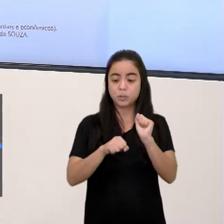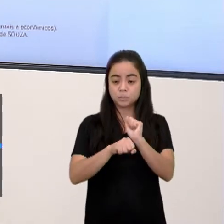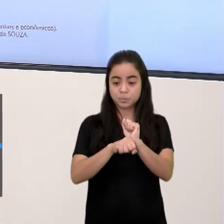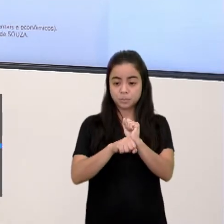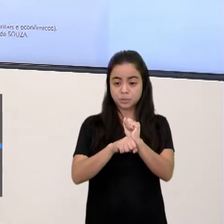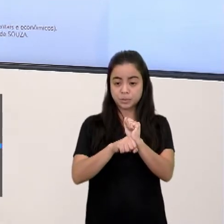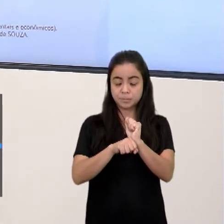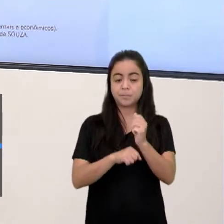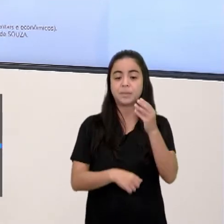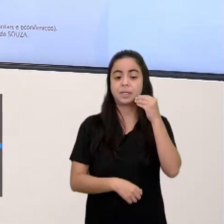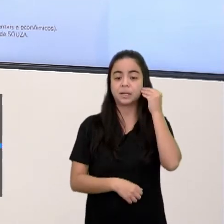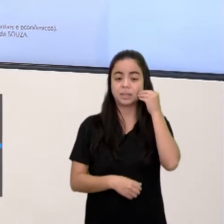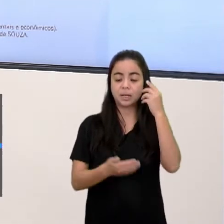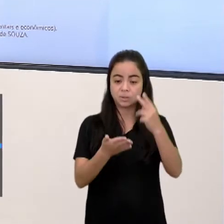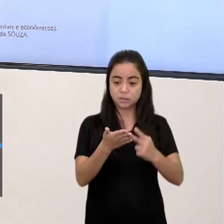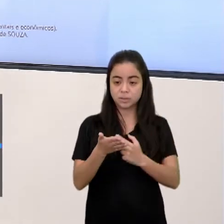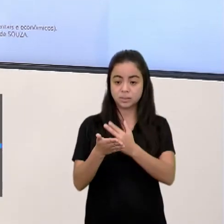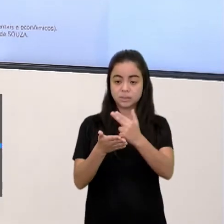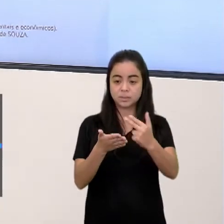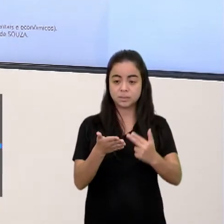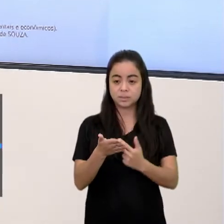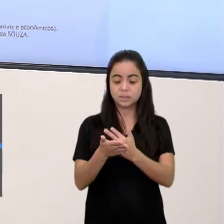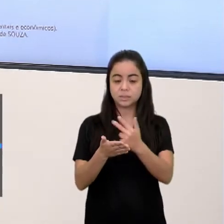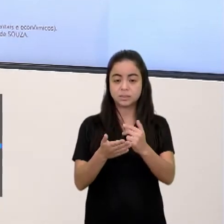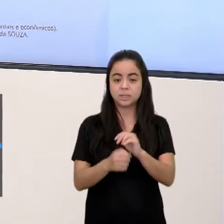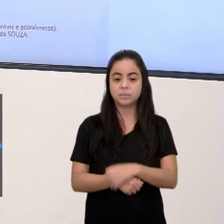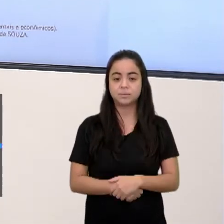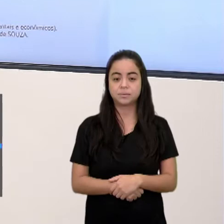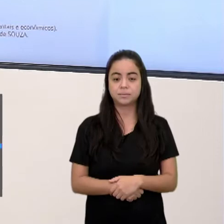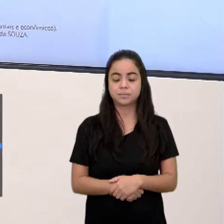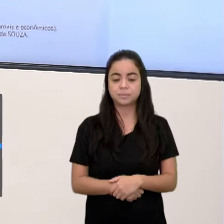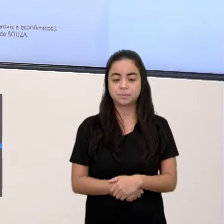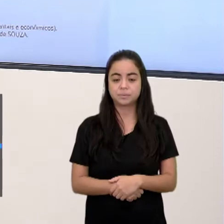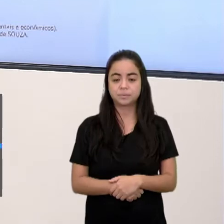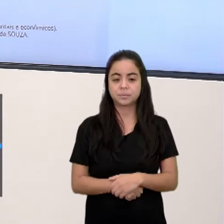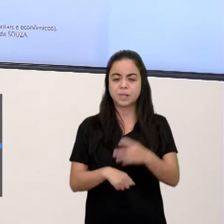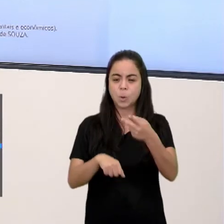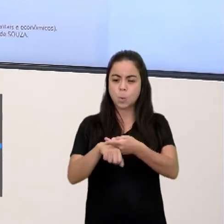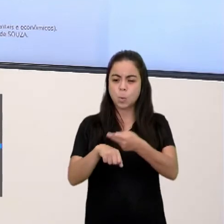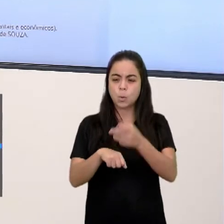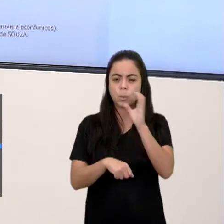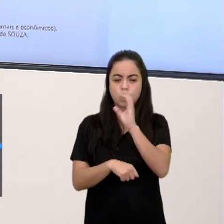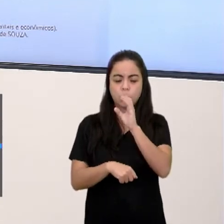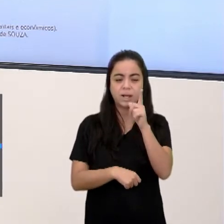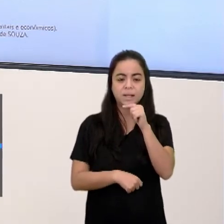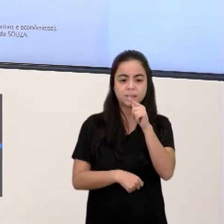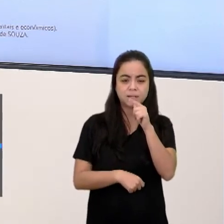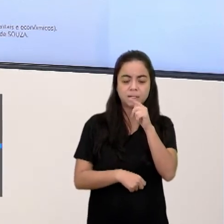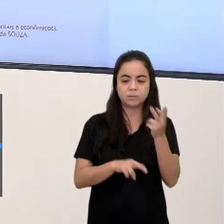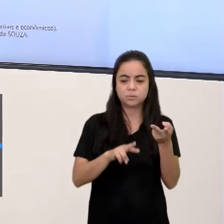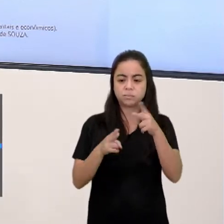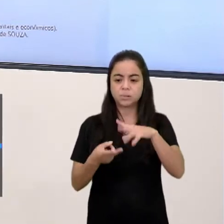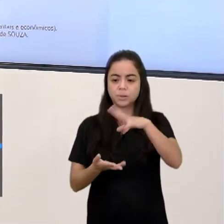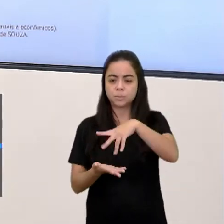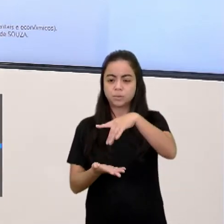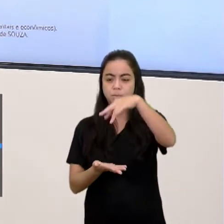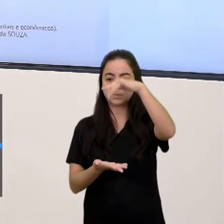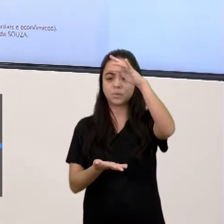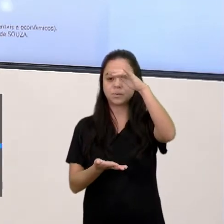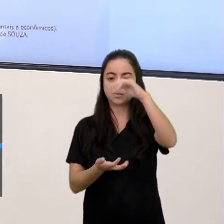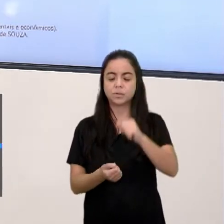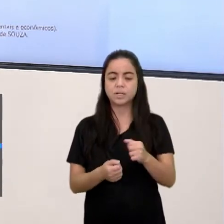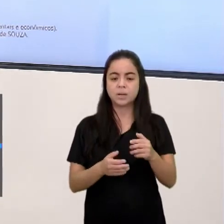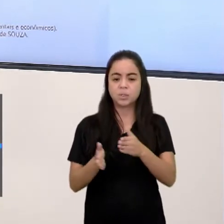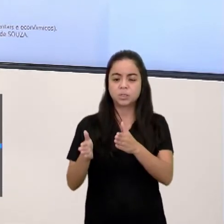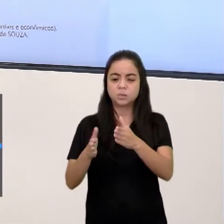tentar desenhar isso, né? Desenhar o nosso solo, rochas quentes, a água líquida, transforma em vapor, passa por um